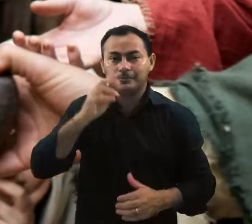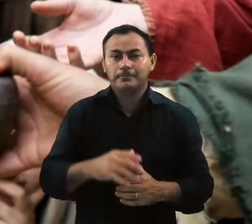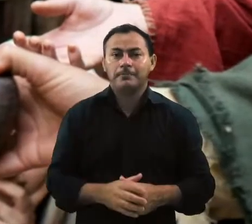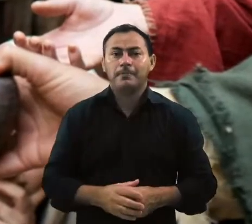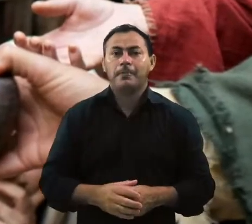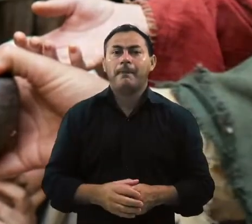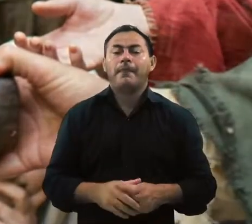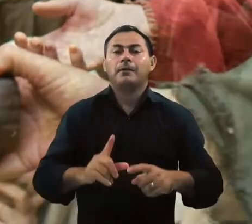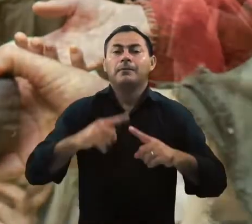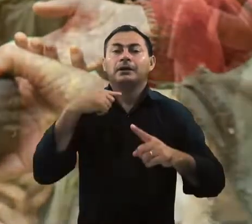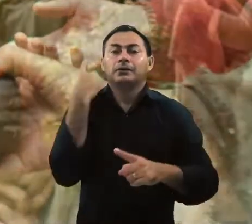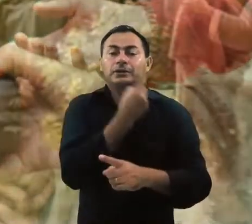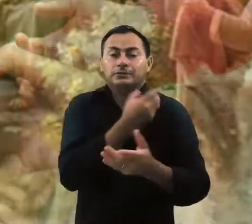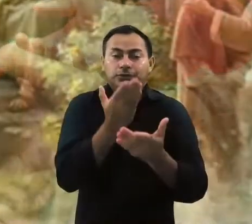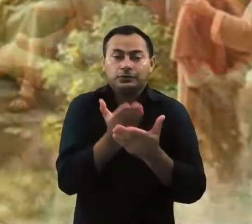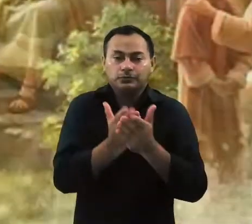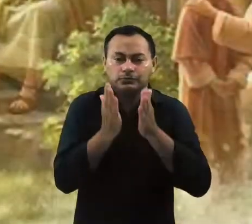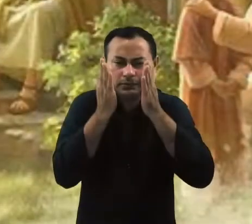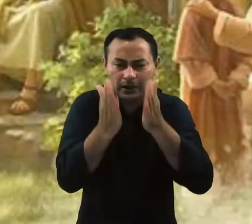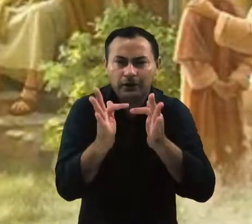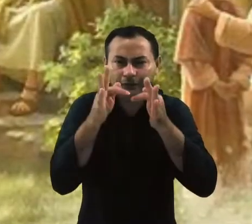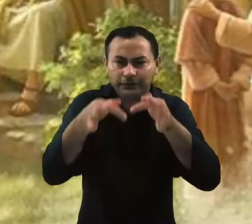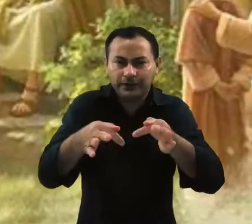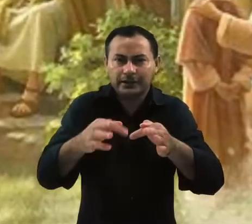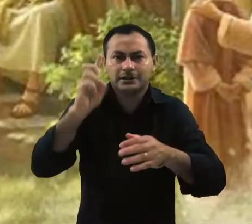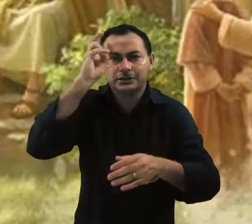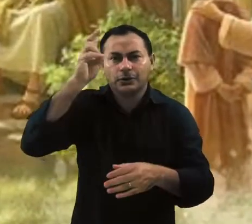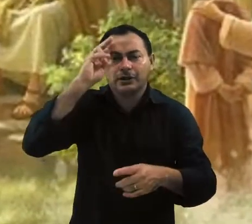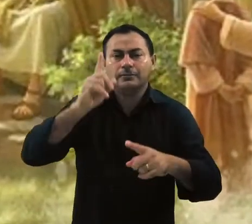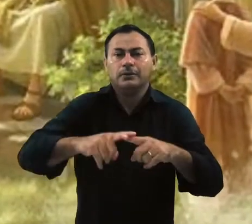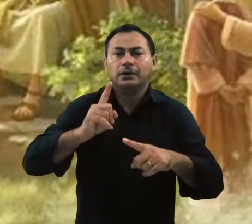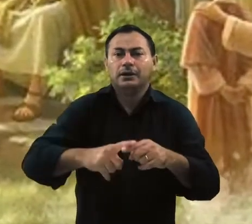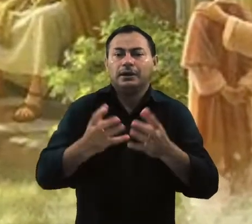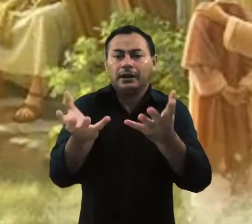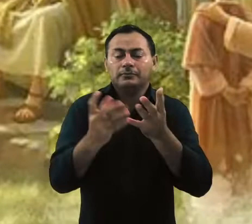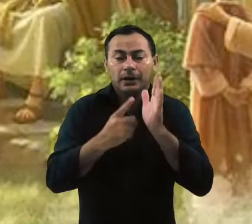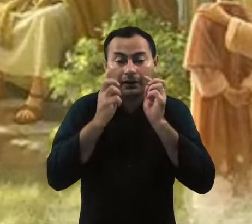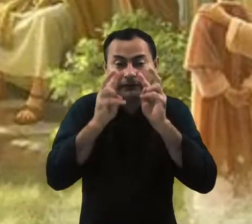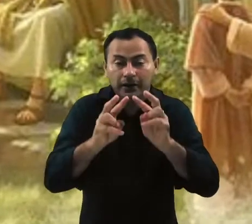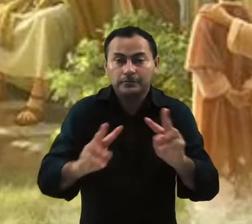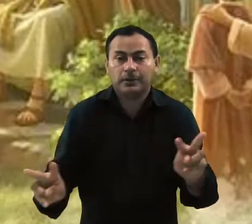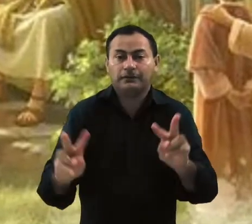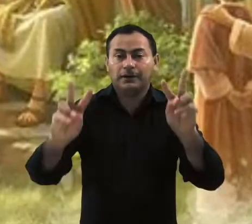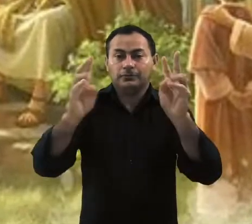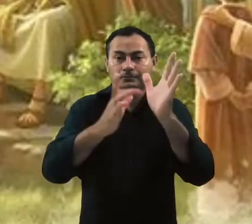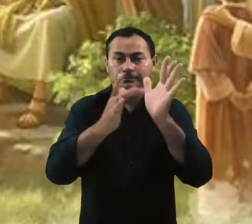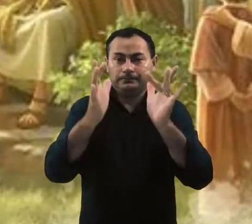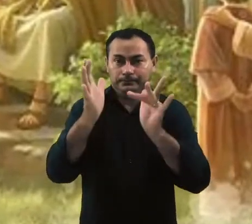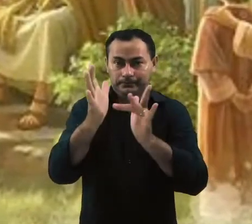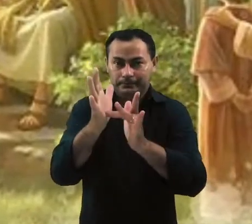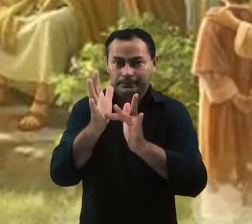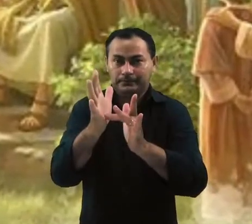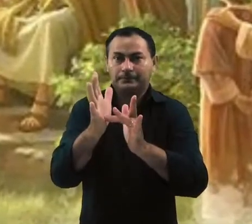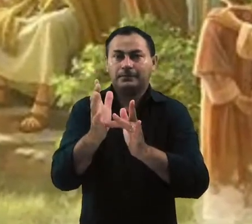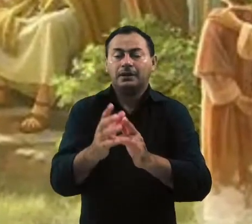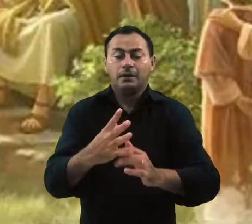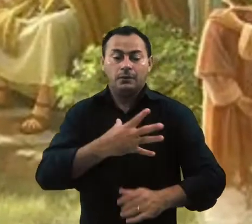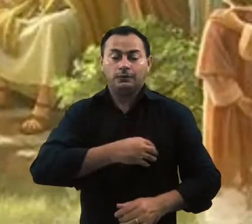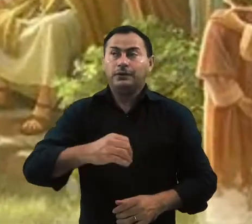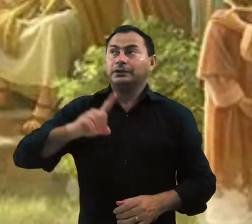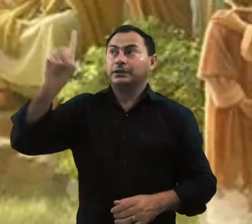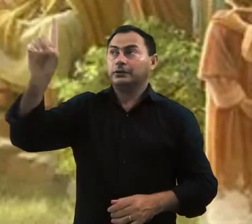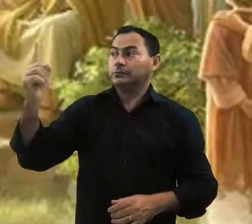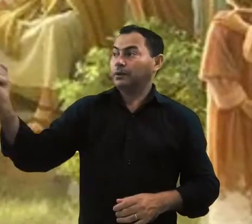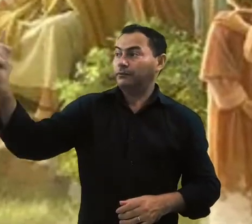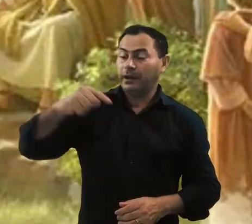nessa história mas nosso estudo enfoca o final dessa história porque queremos identificar os valores de Jesus